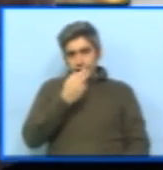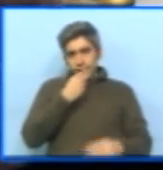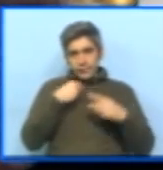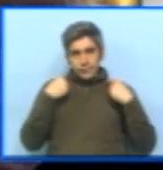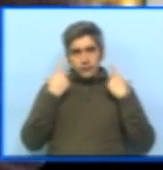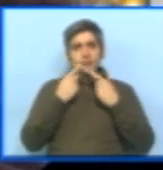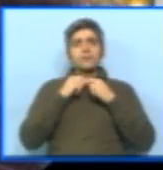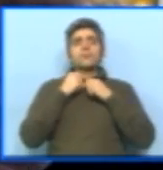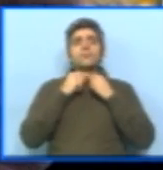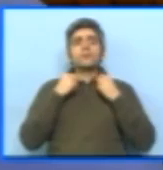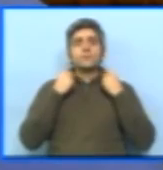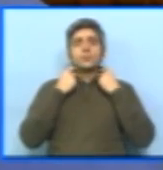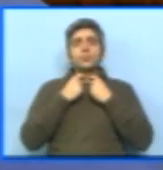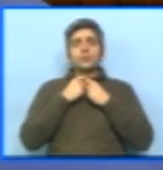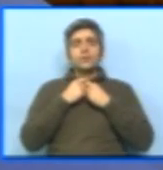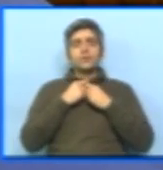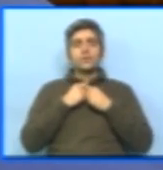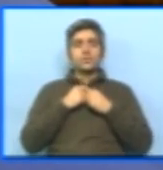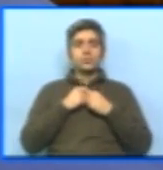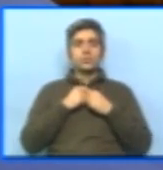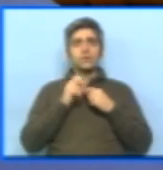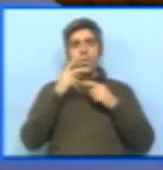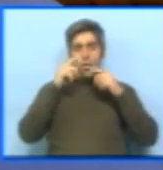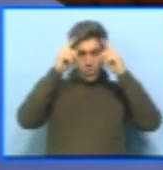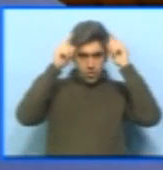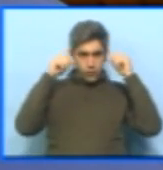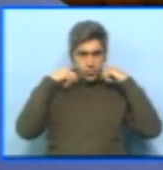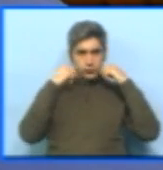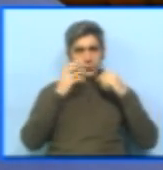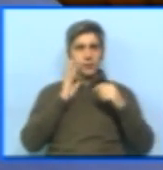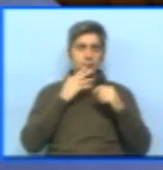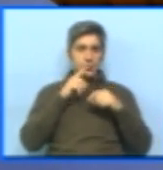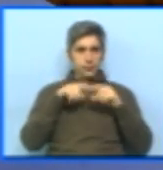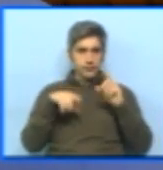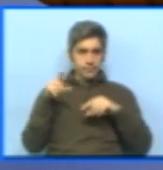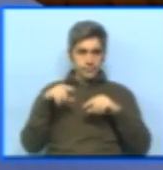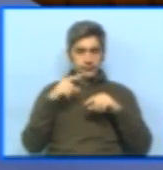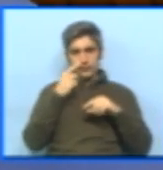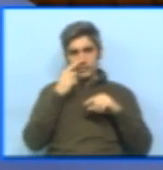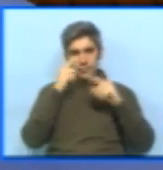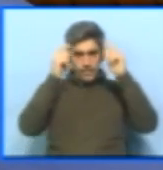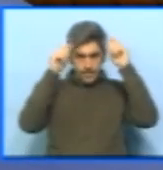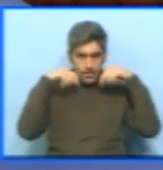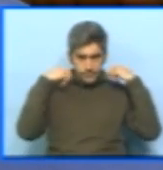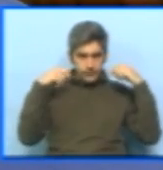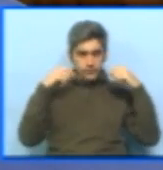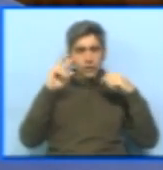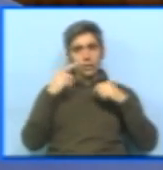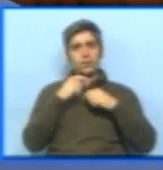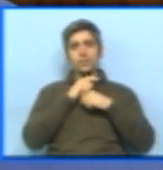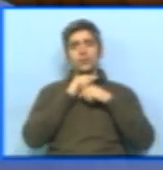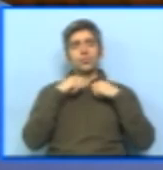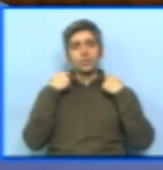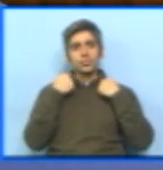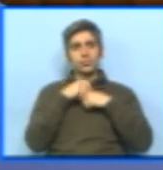é para levar ao pescoço ou mesmo à cabeça, há um ou outro rancho que usa mesmo na